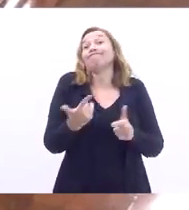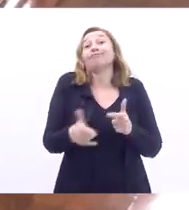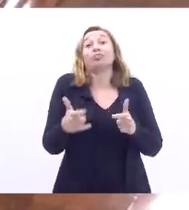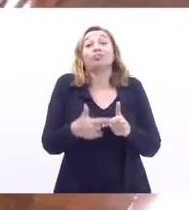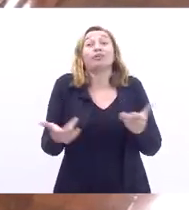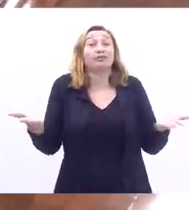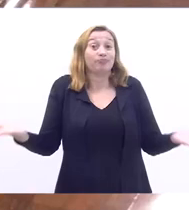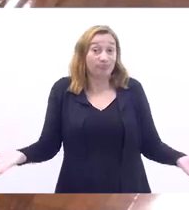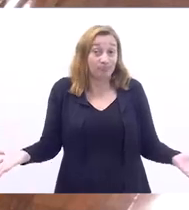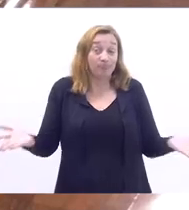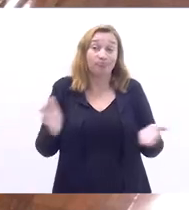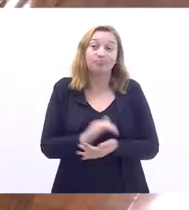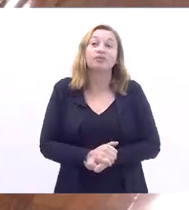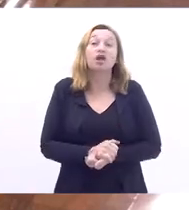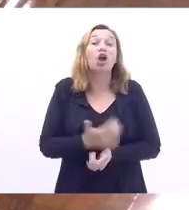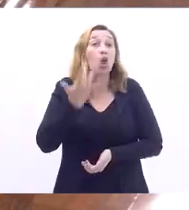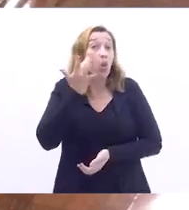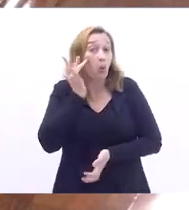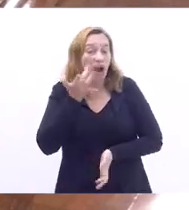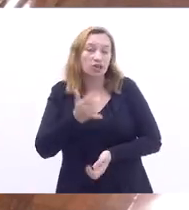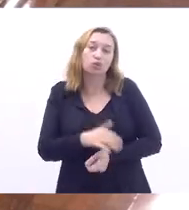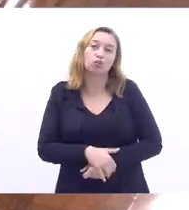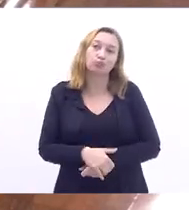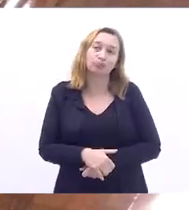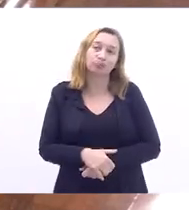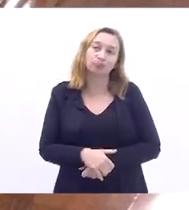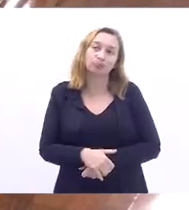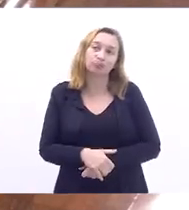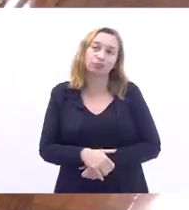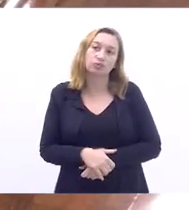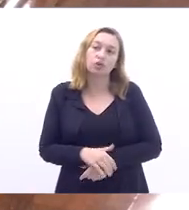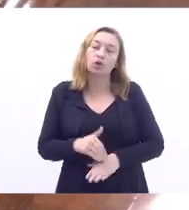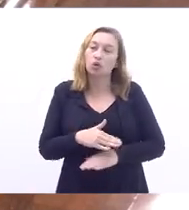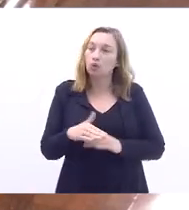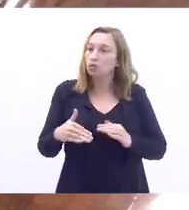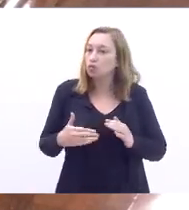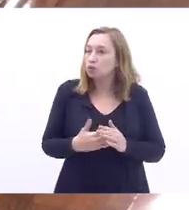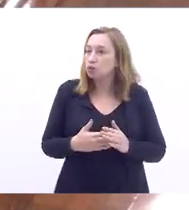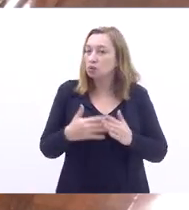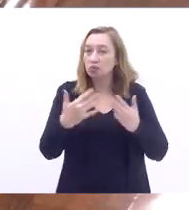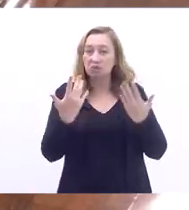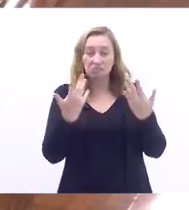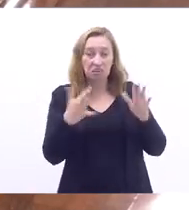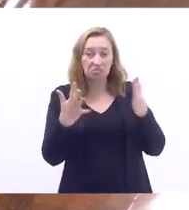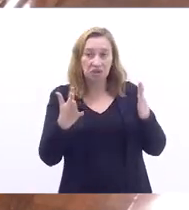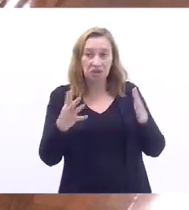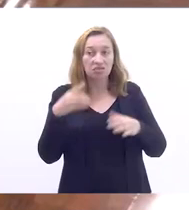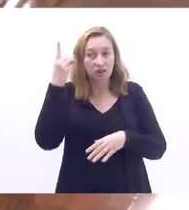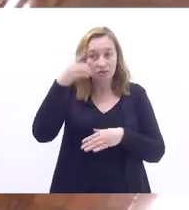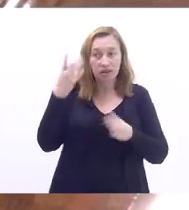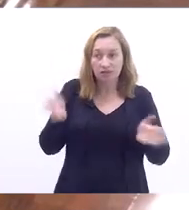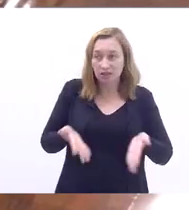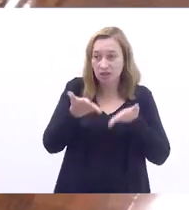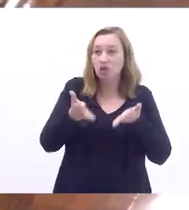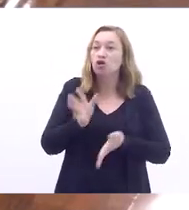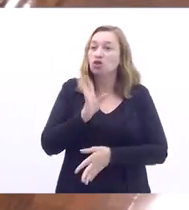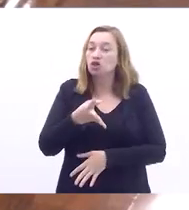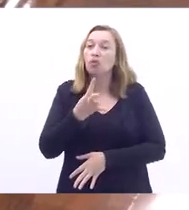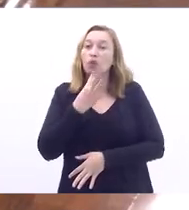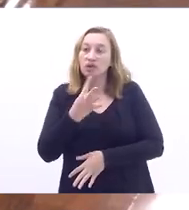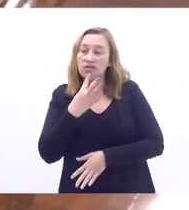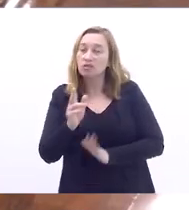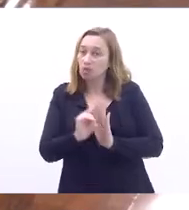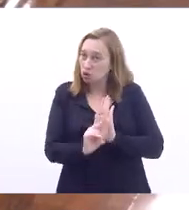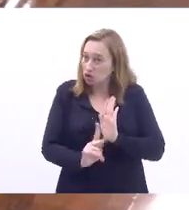problema e eu acho que com todo louvor é o deputado dessa iniciativa eu quero dizer que eu já conheci